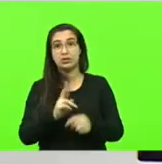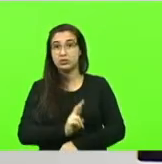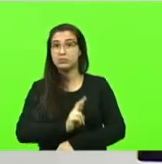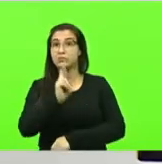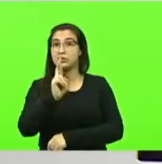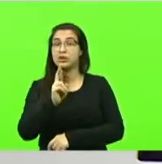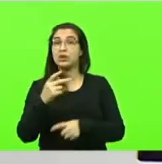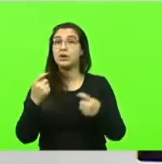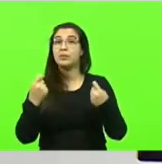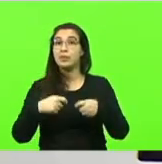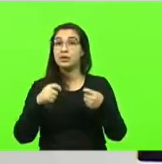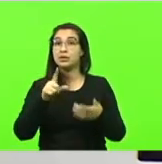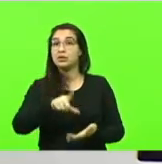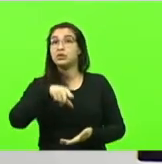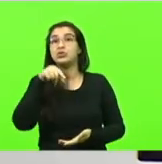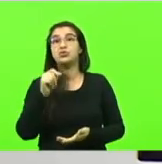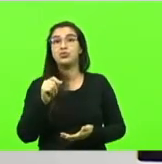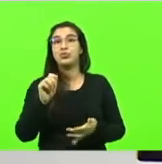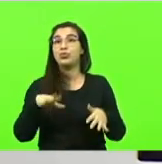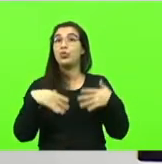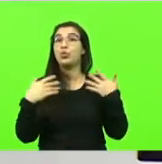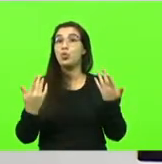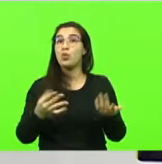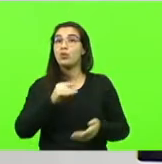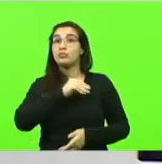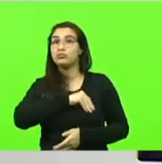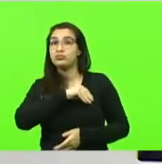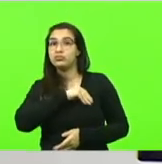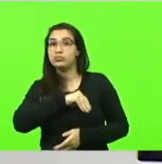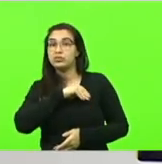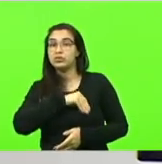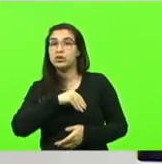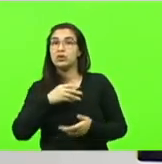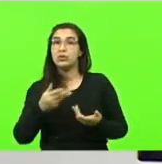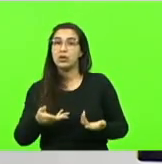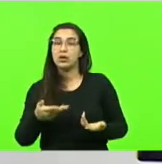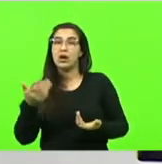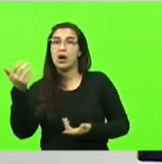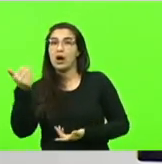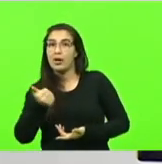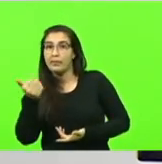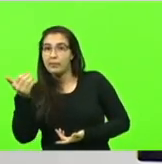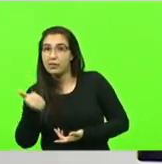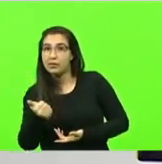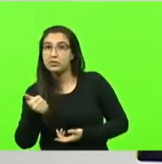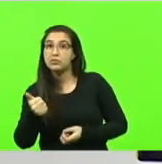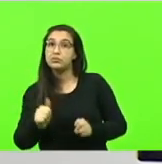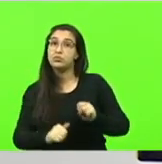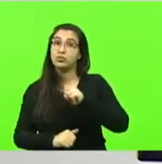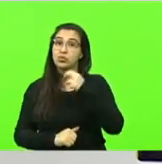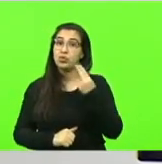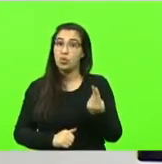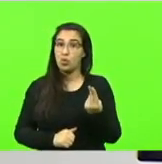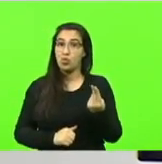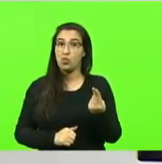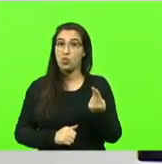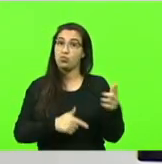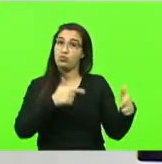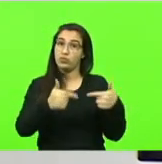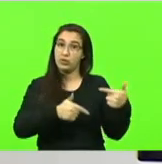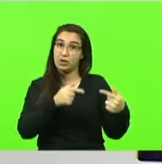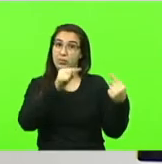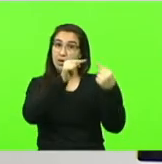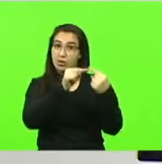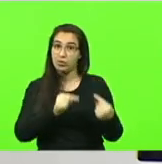o salário que queriam receber, ou o da aposentadoria, ou na nova função. Aí